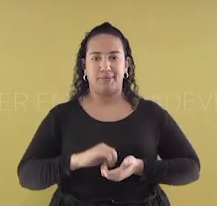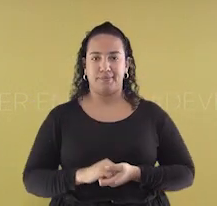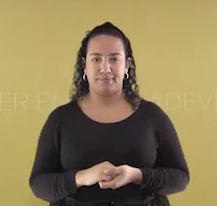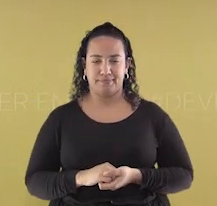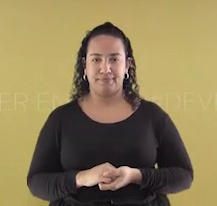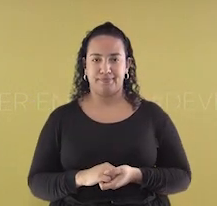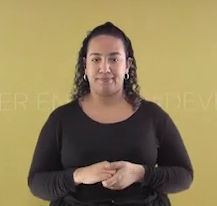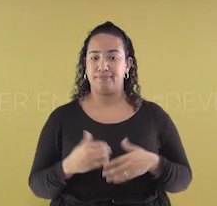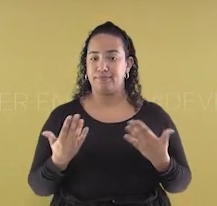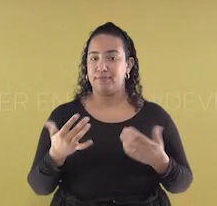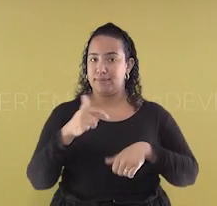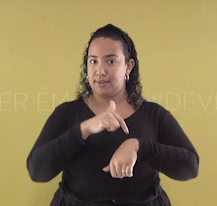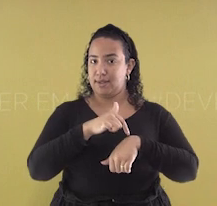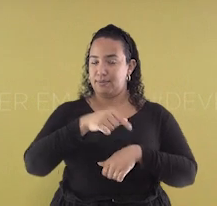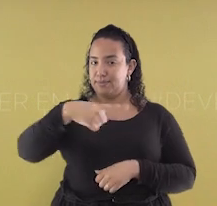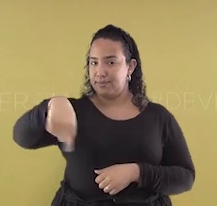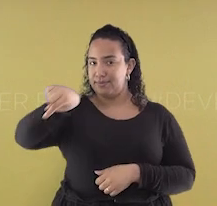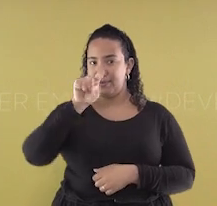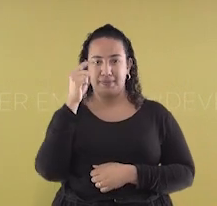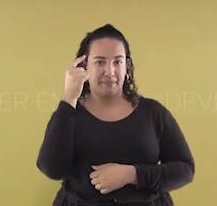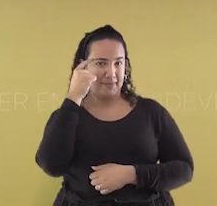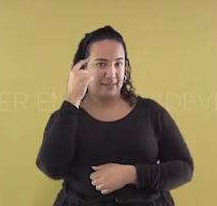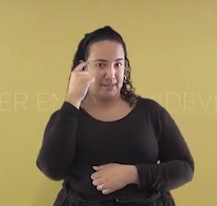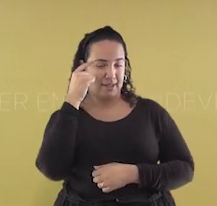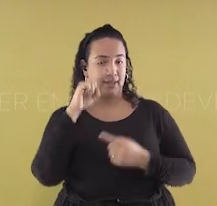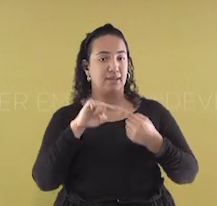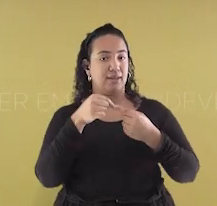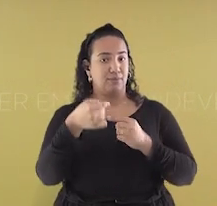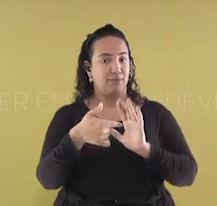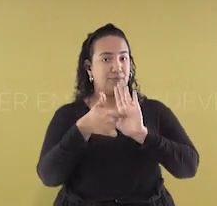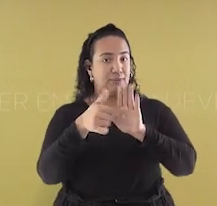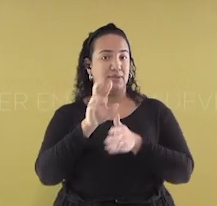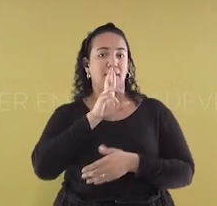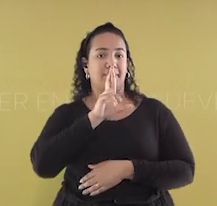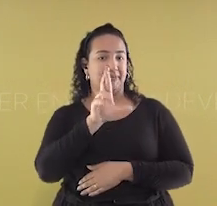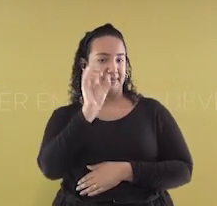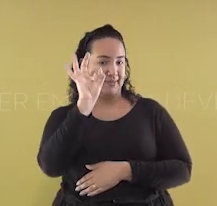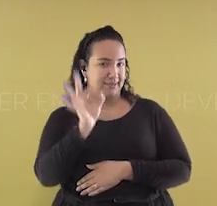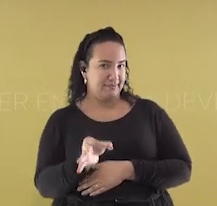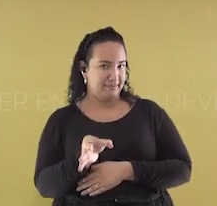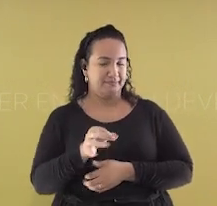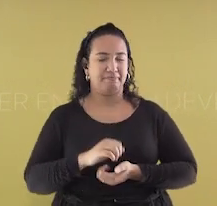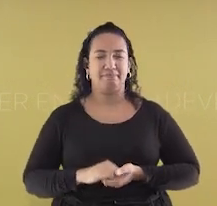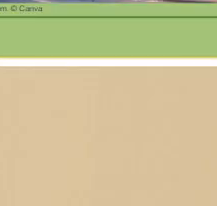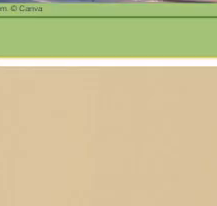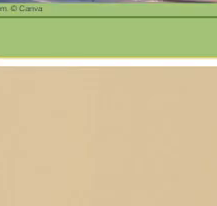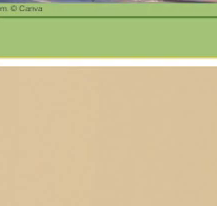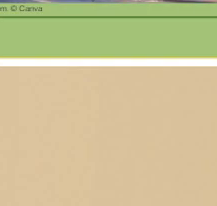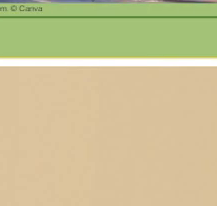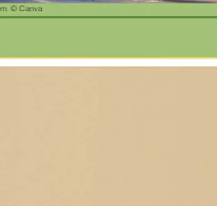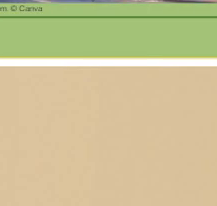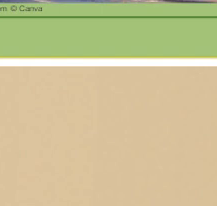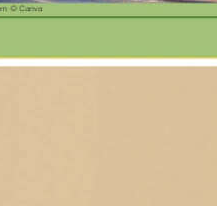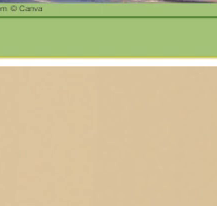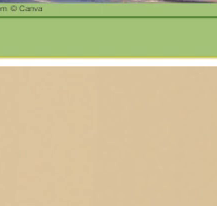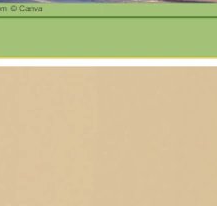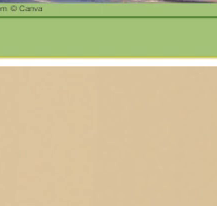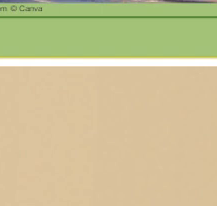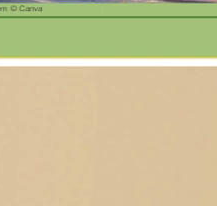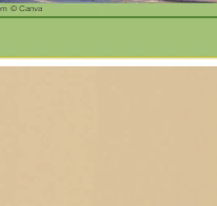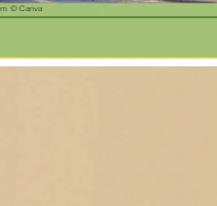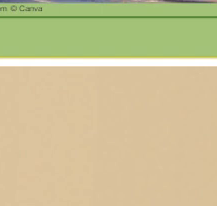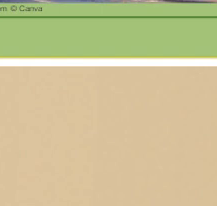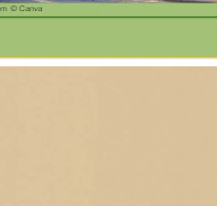natural? Vou dar um tempinho para você pensar e a gente já volta com a resposta, ok?